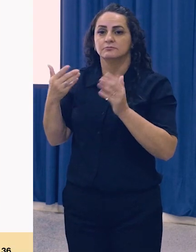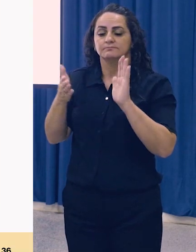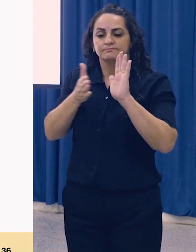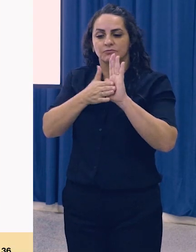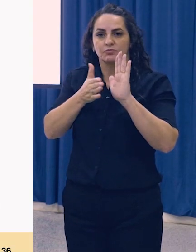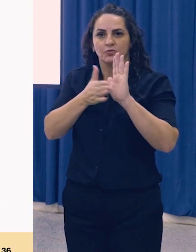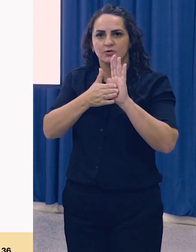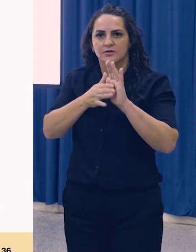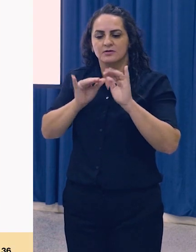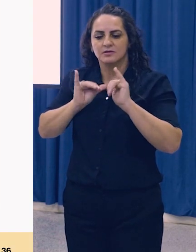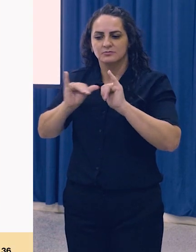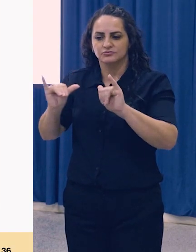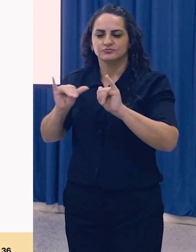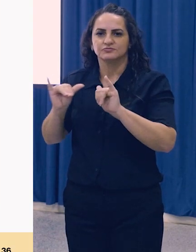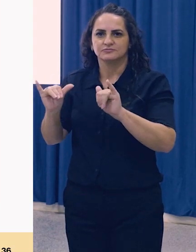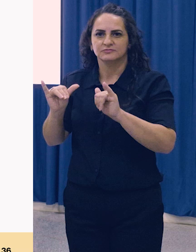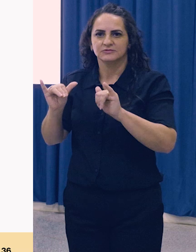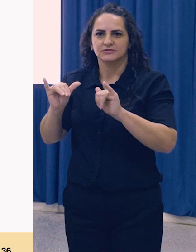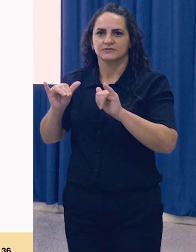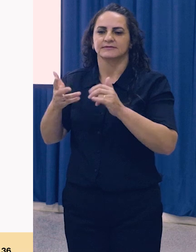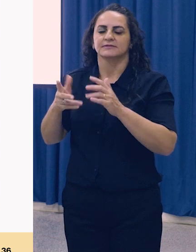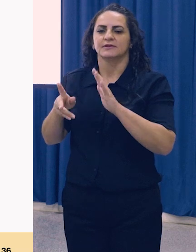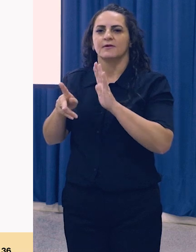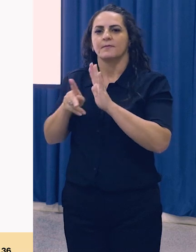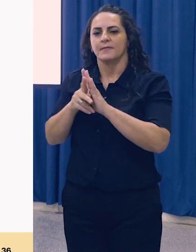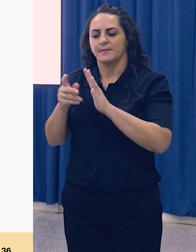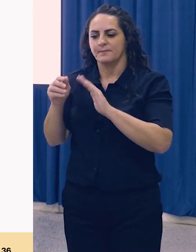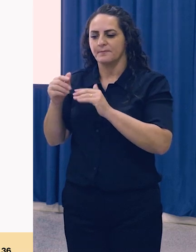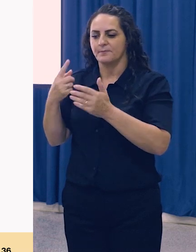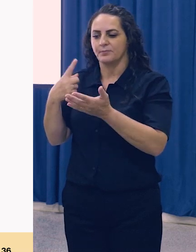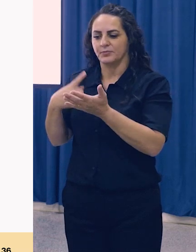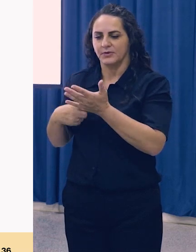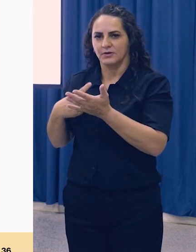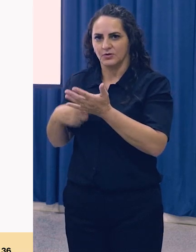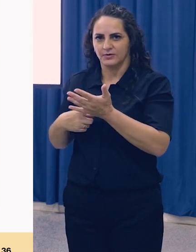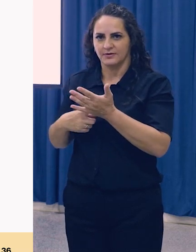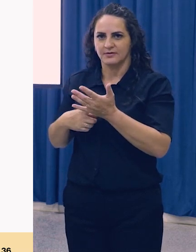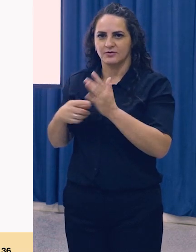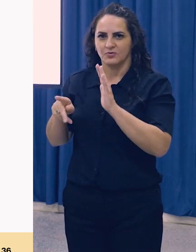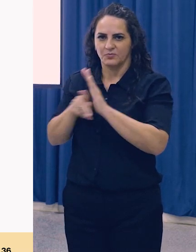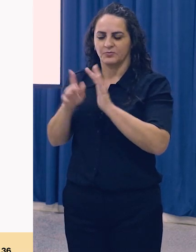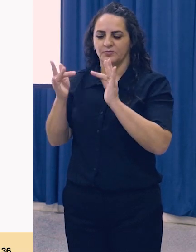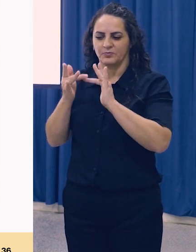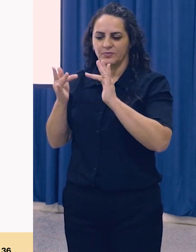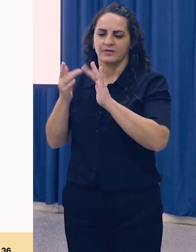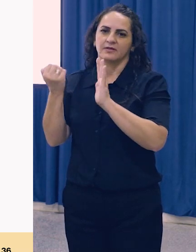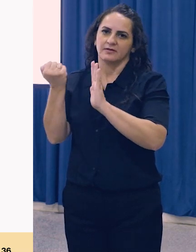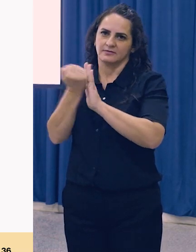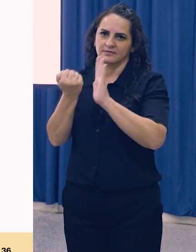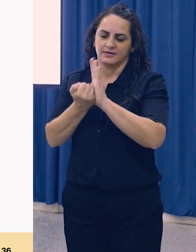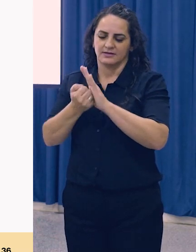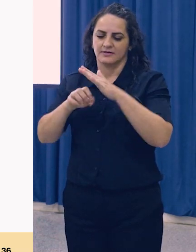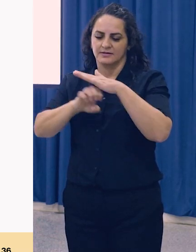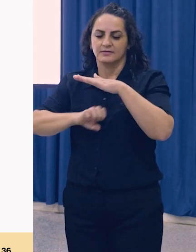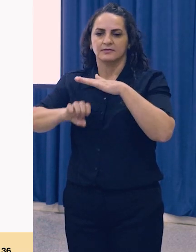proposta comercial para entrar em contato com essas marcas, com essas empresas, né? Que seria,